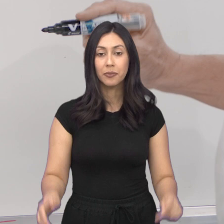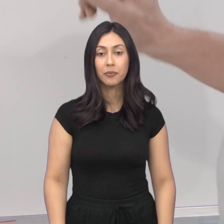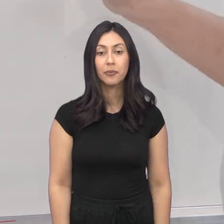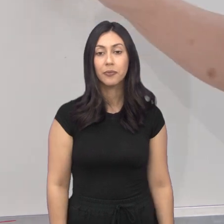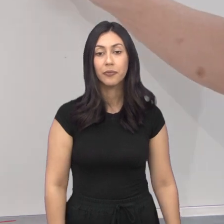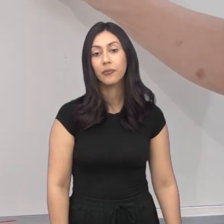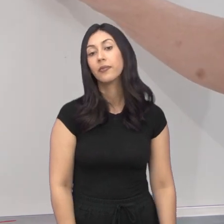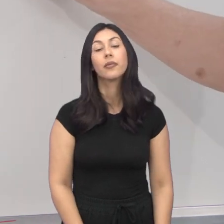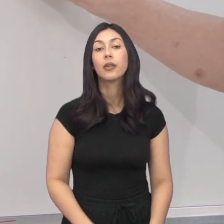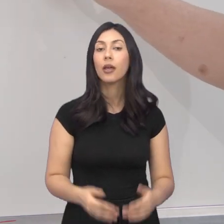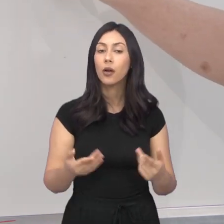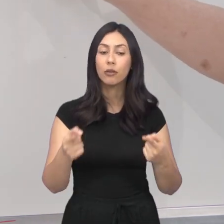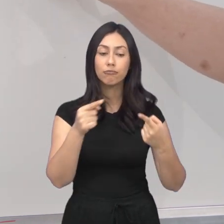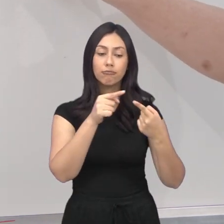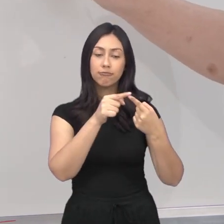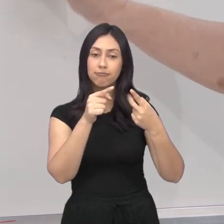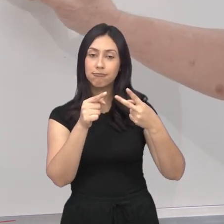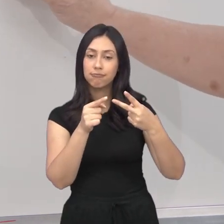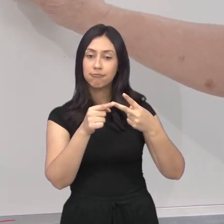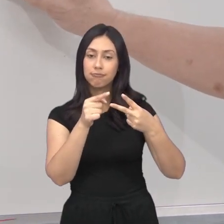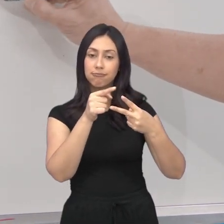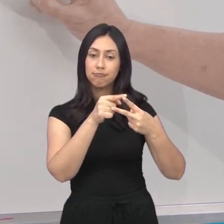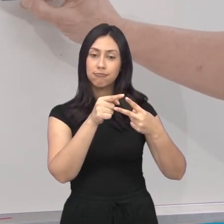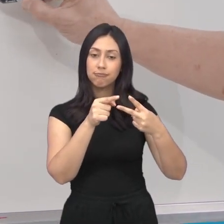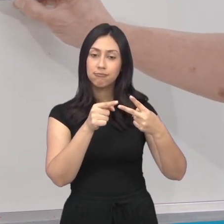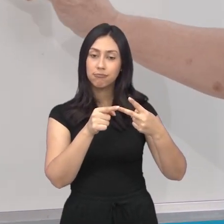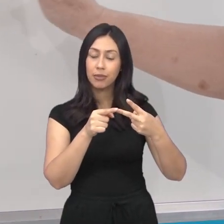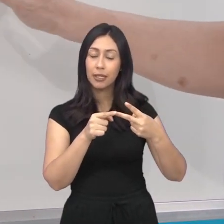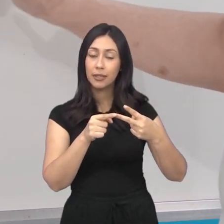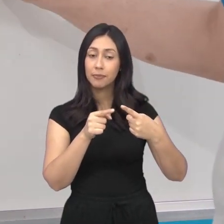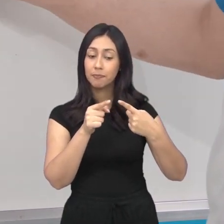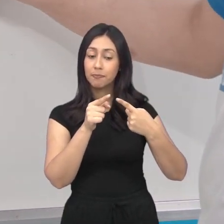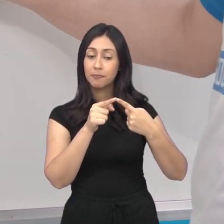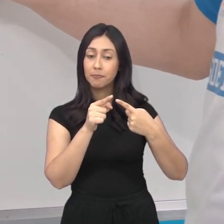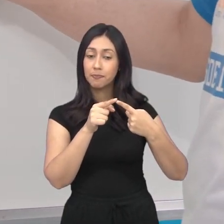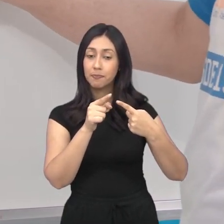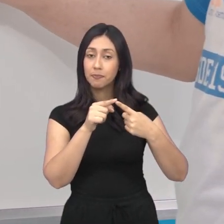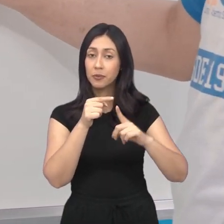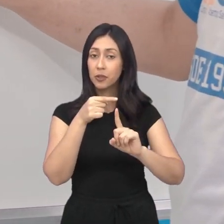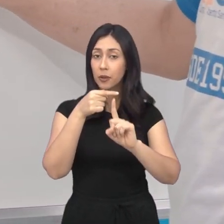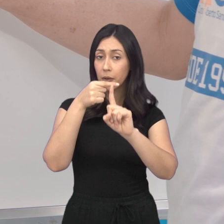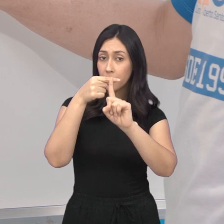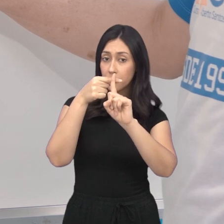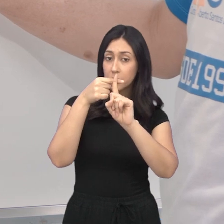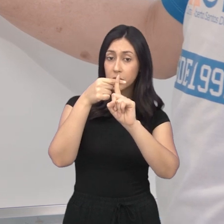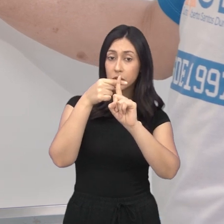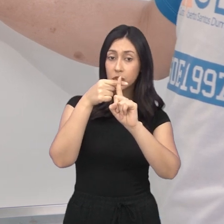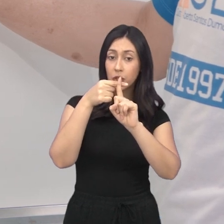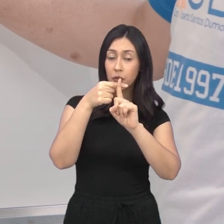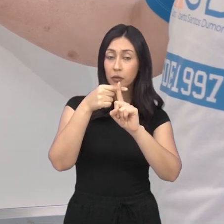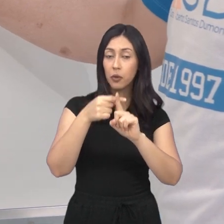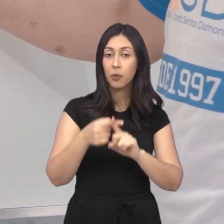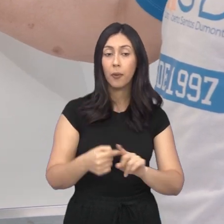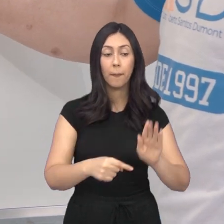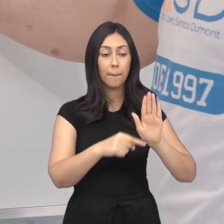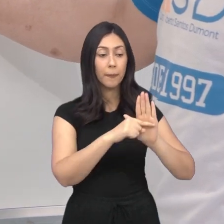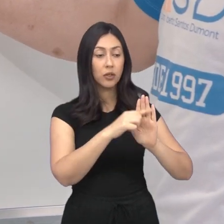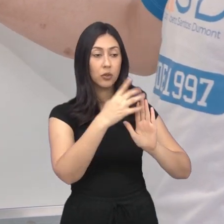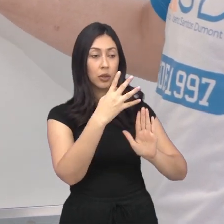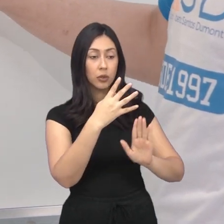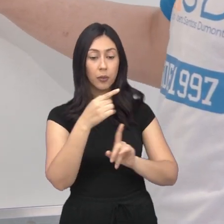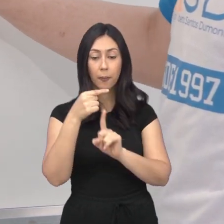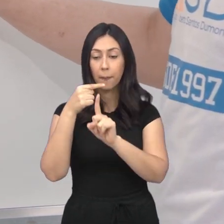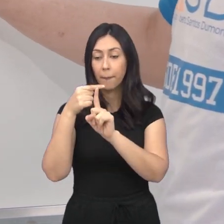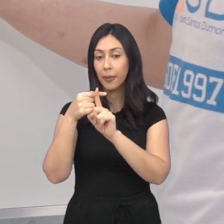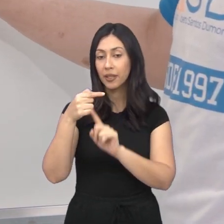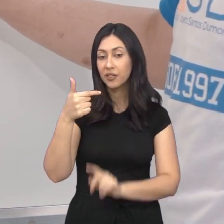Certo? E aqui a gente tem aquela divisão das raízes aqui, ó. Se a gente usar o sinal positivo aqui, vai ficar menos